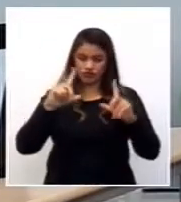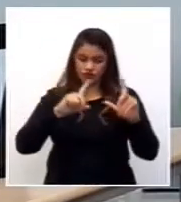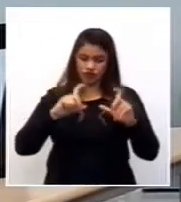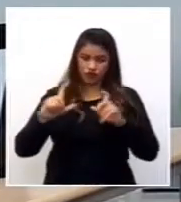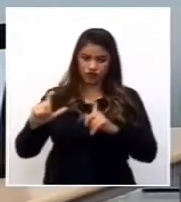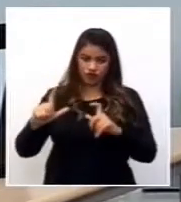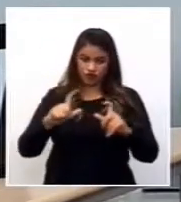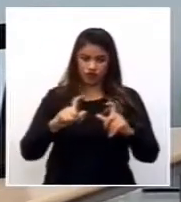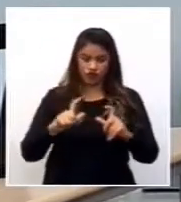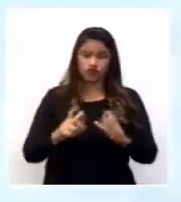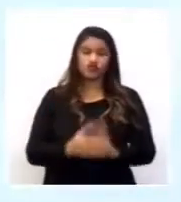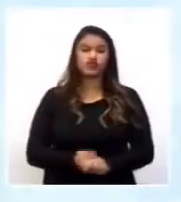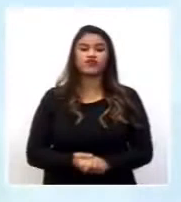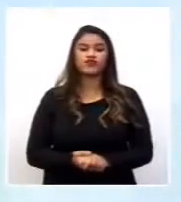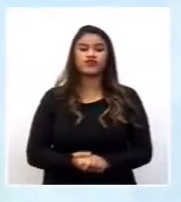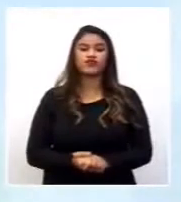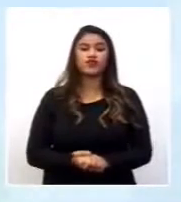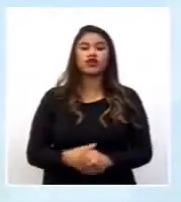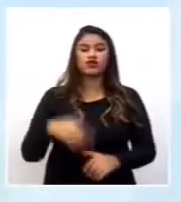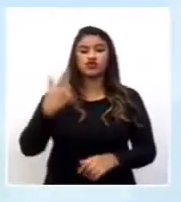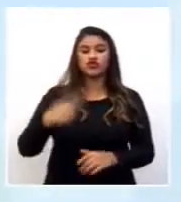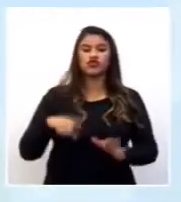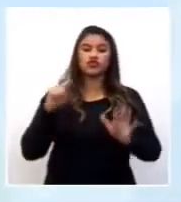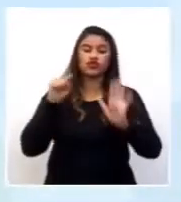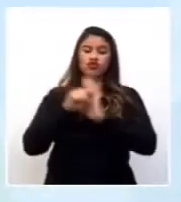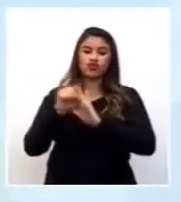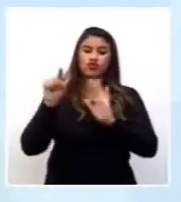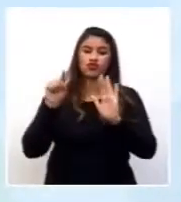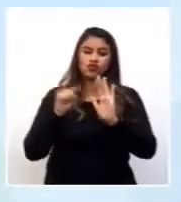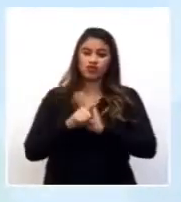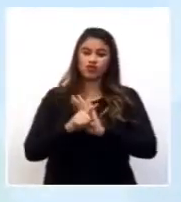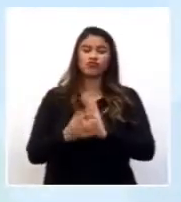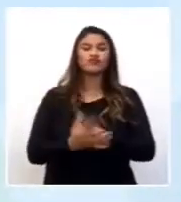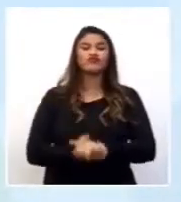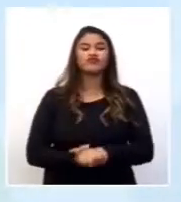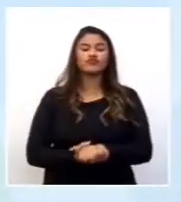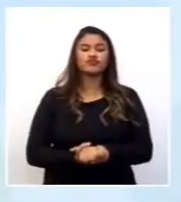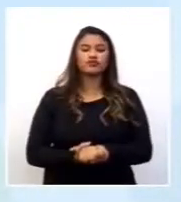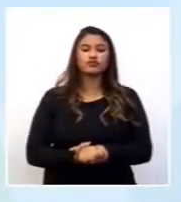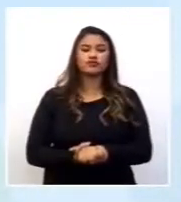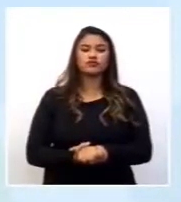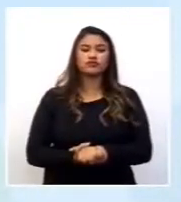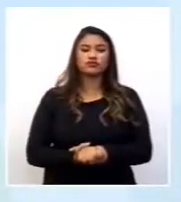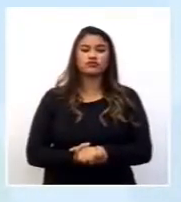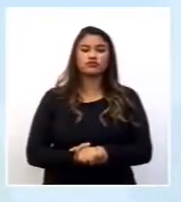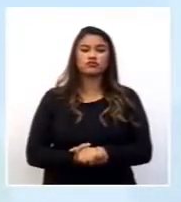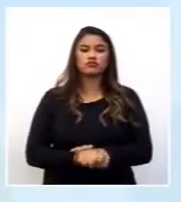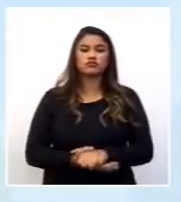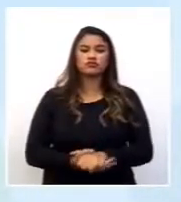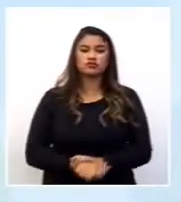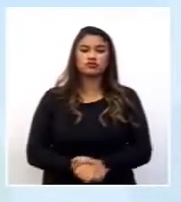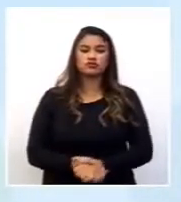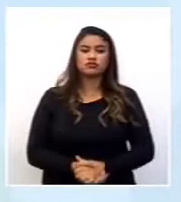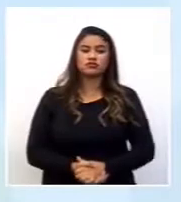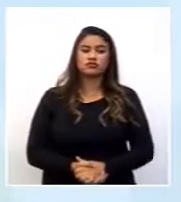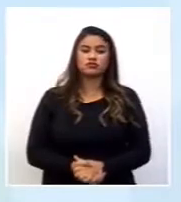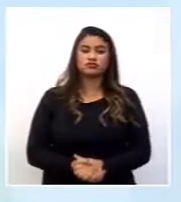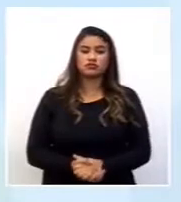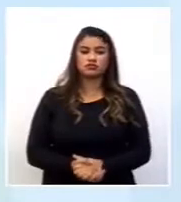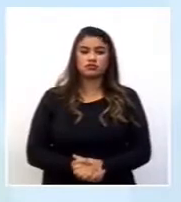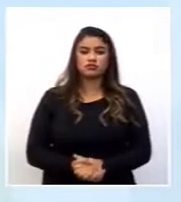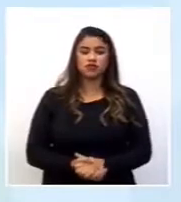vamos colocar um questionamento na tela. Né? Então é o seguinte, esse questionamento ele destaca em que medida